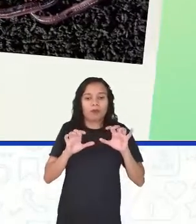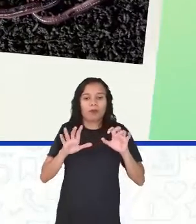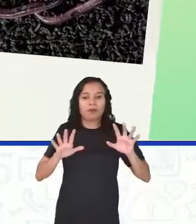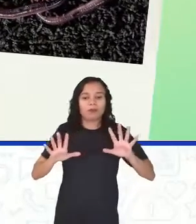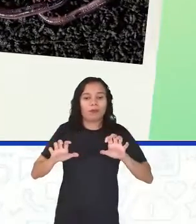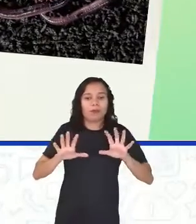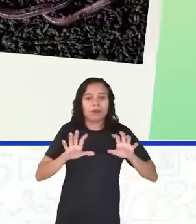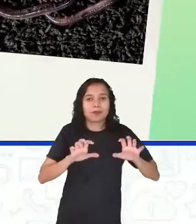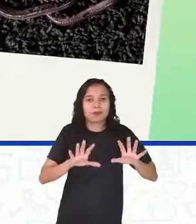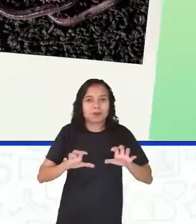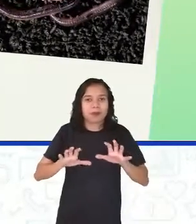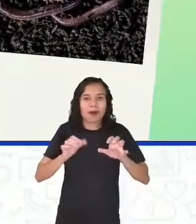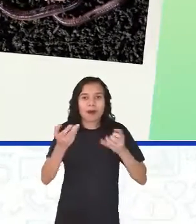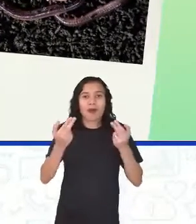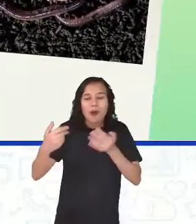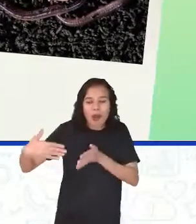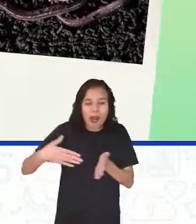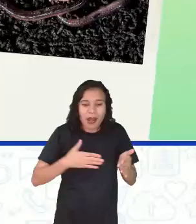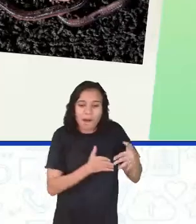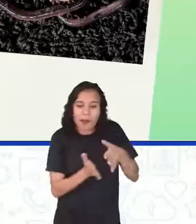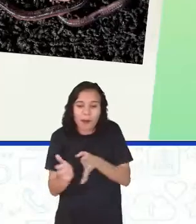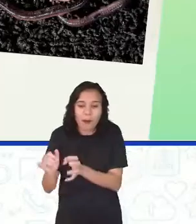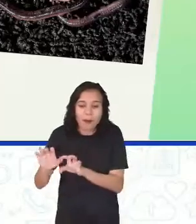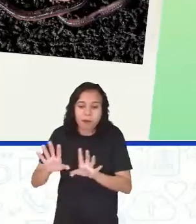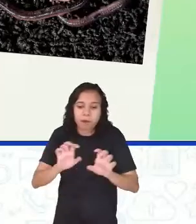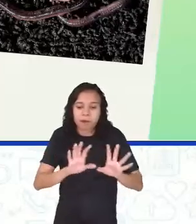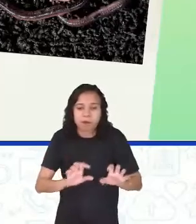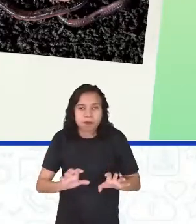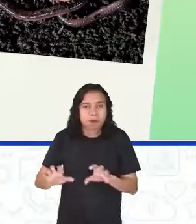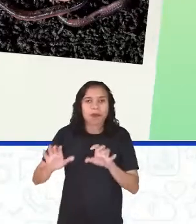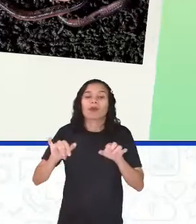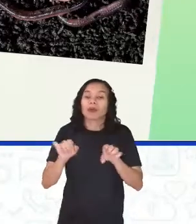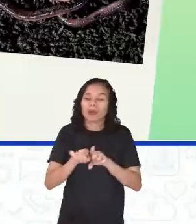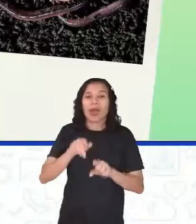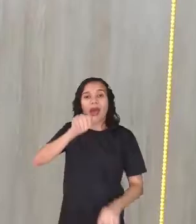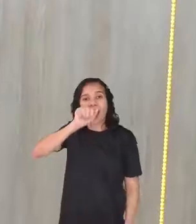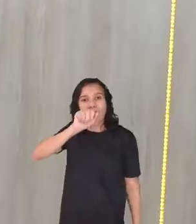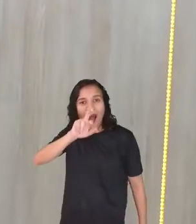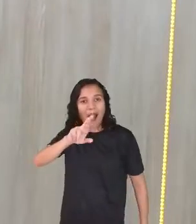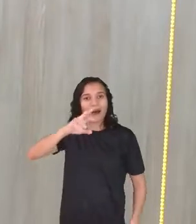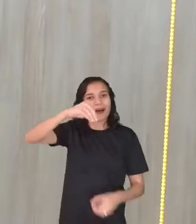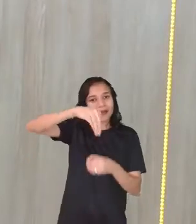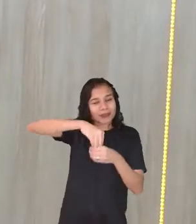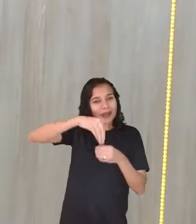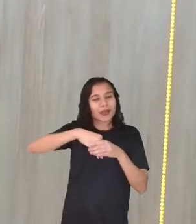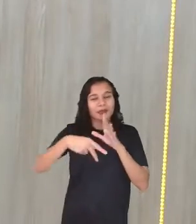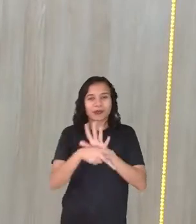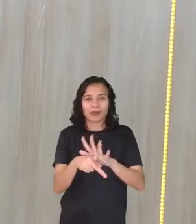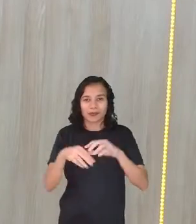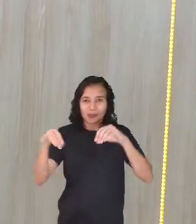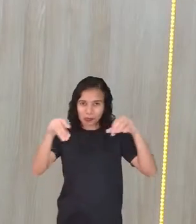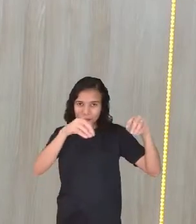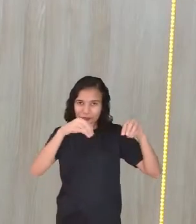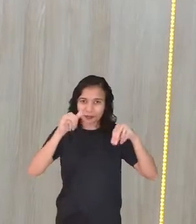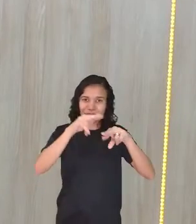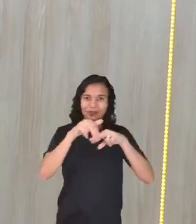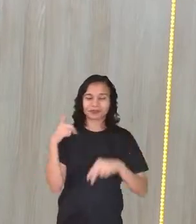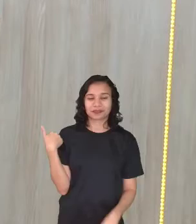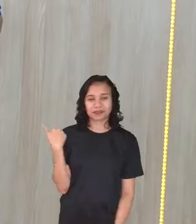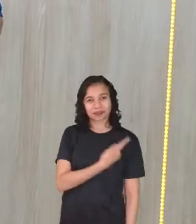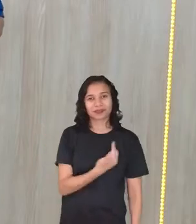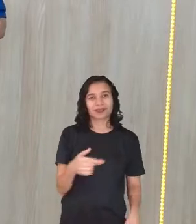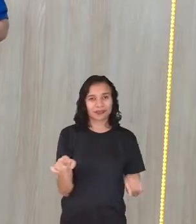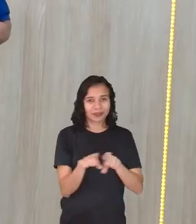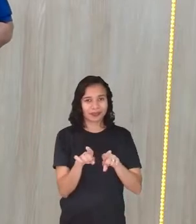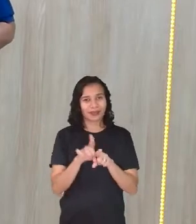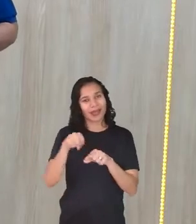fazendo verdadeiros caminhos, túneis, e aí torna o solo também arado. Então, aí a gente tem também um